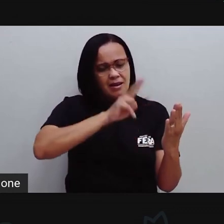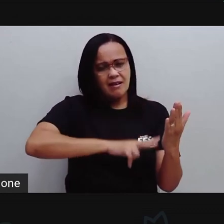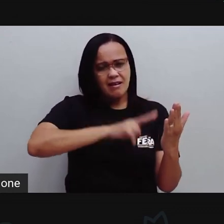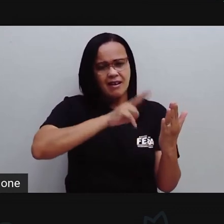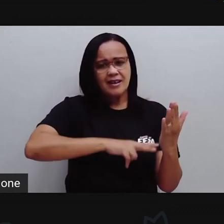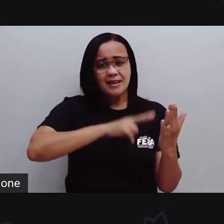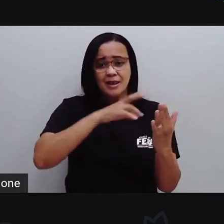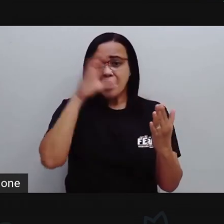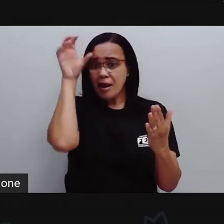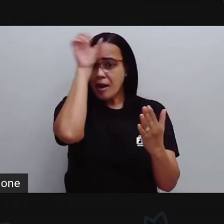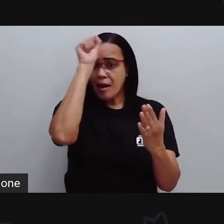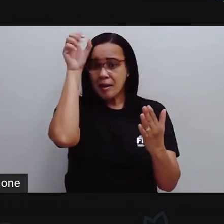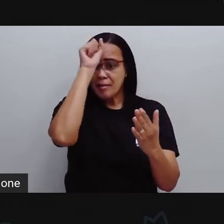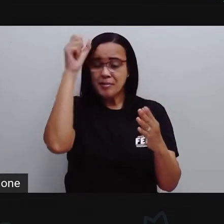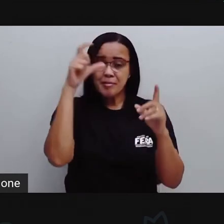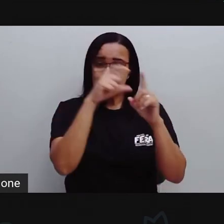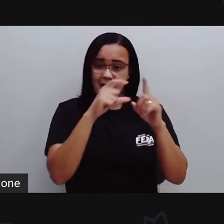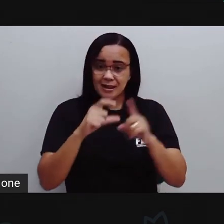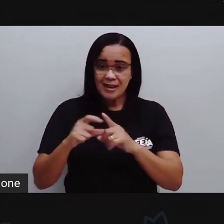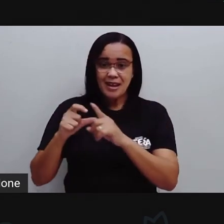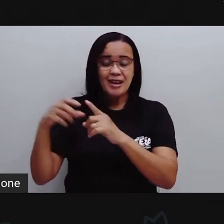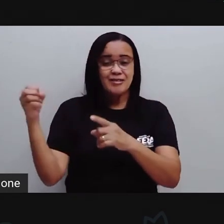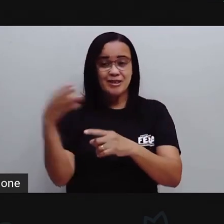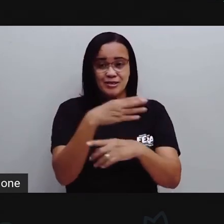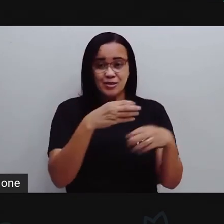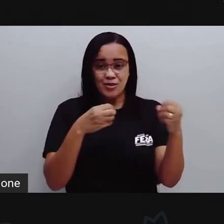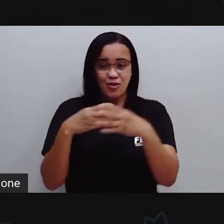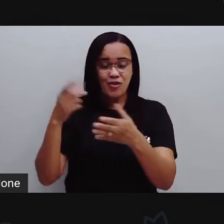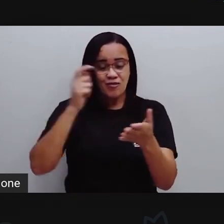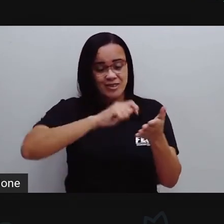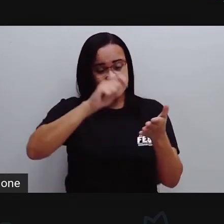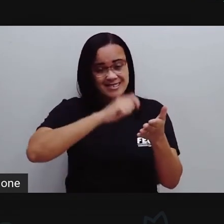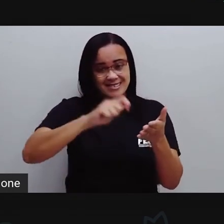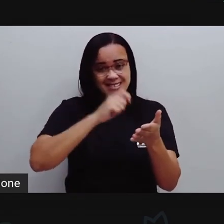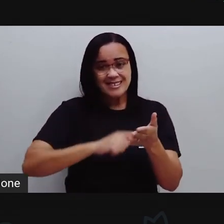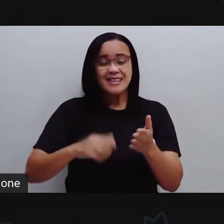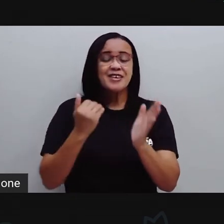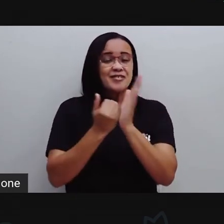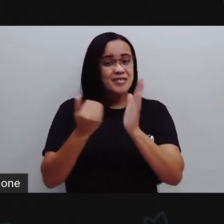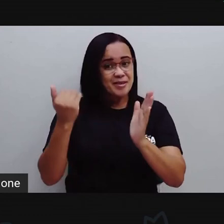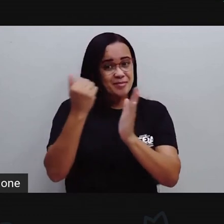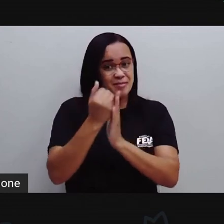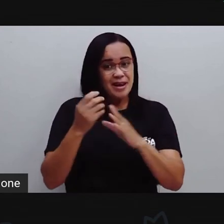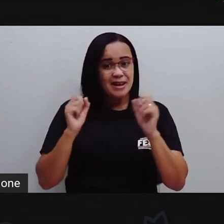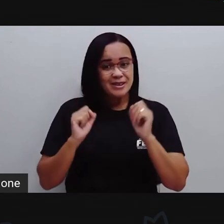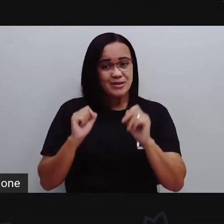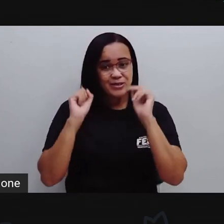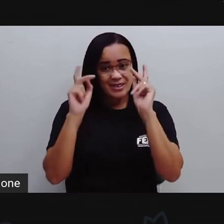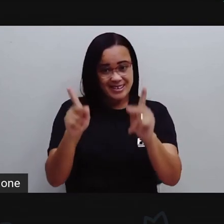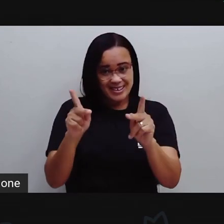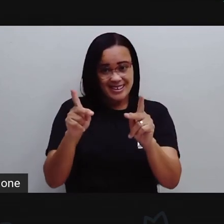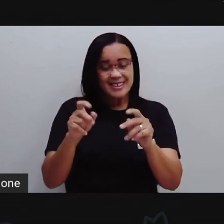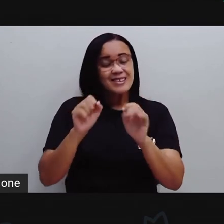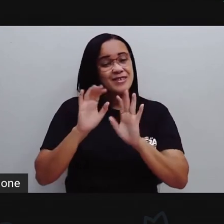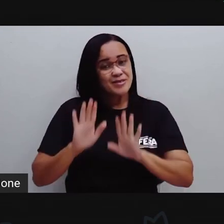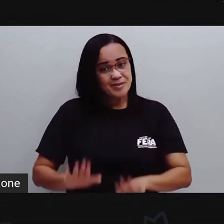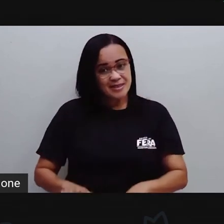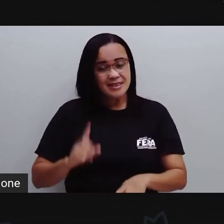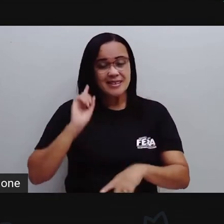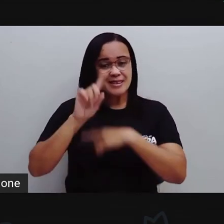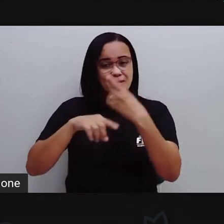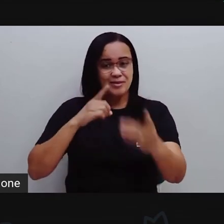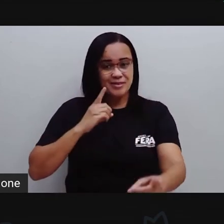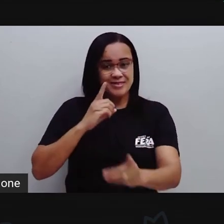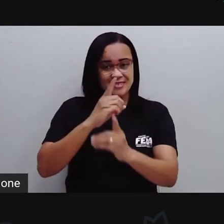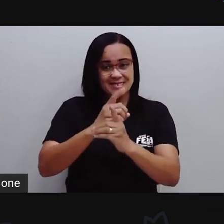palavras faça um banco de palavras vocês podem aí mais e mais palavras tá certo nós vamos ficando por aqui nós usamos na